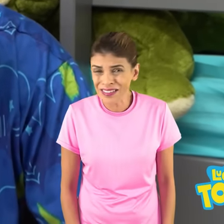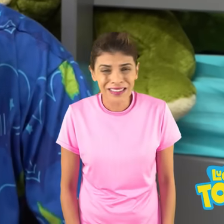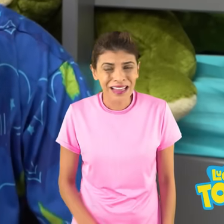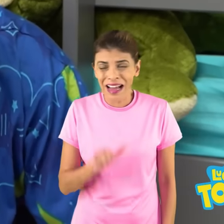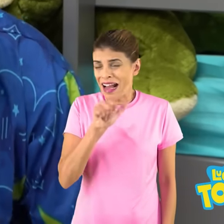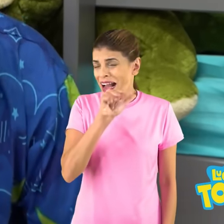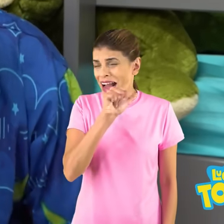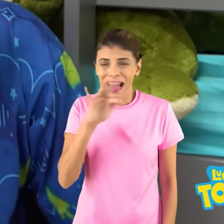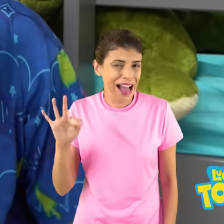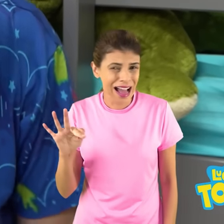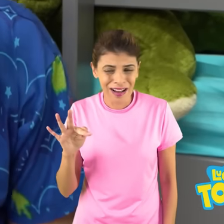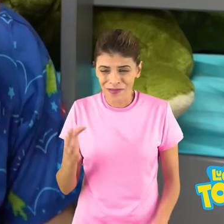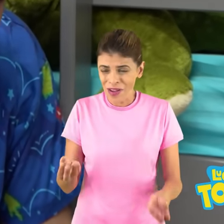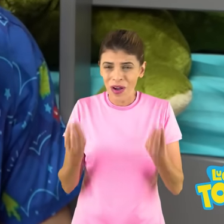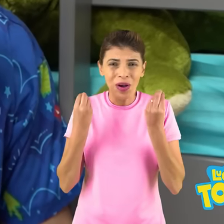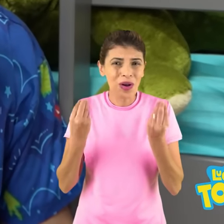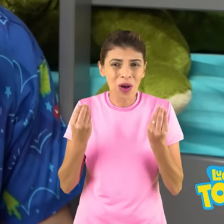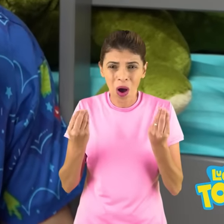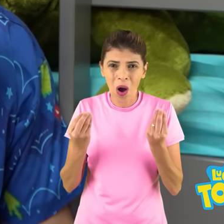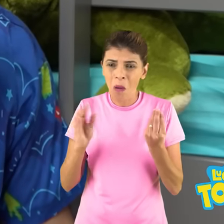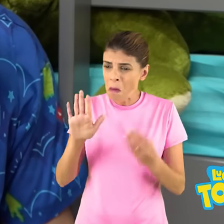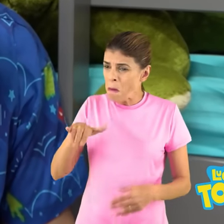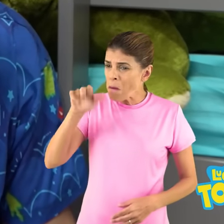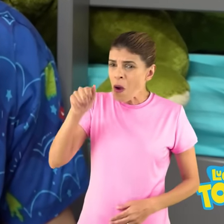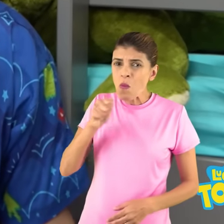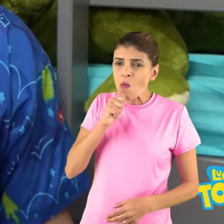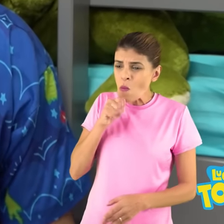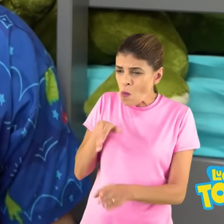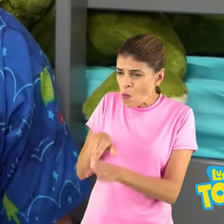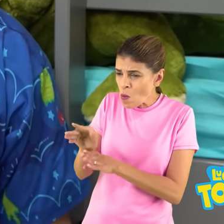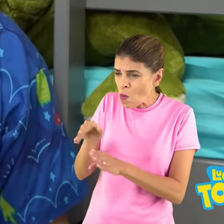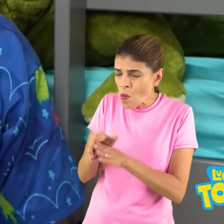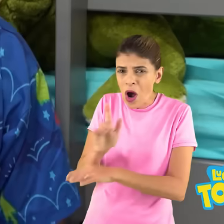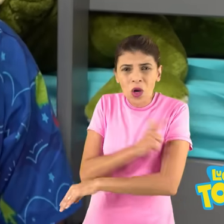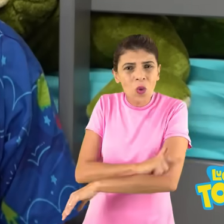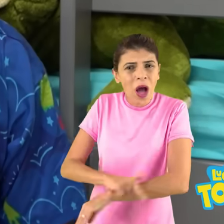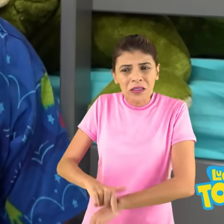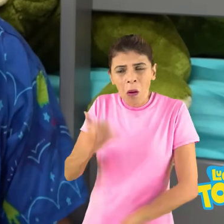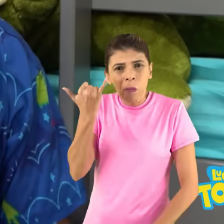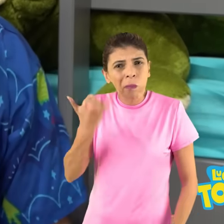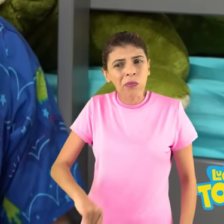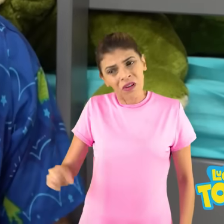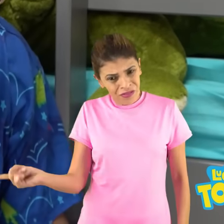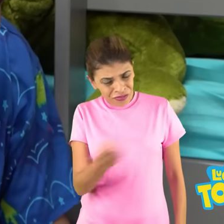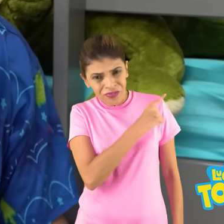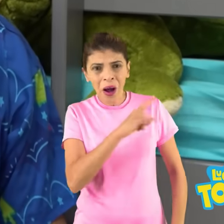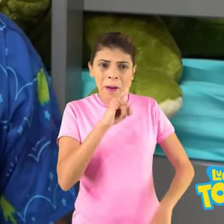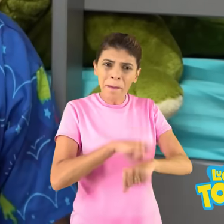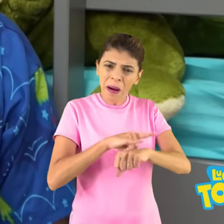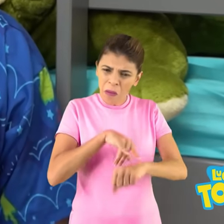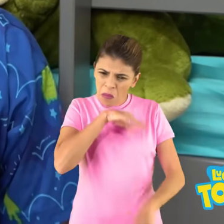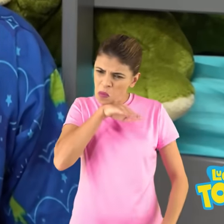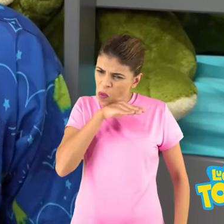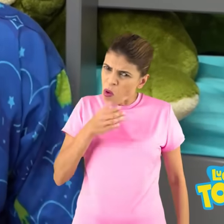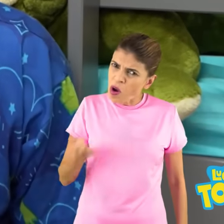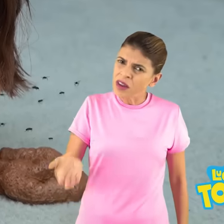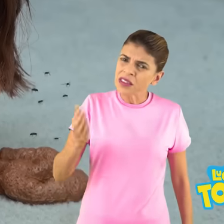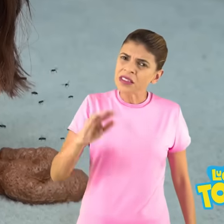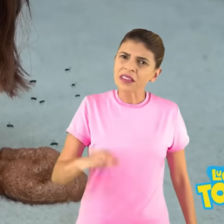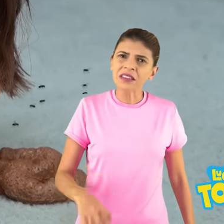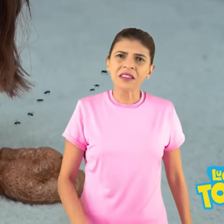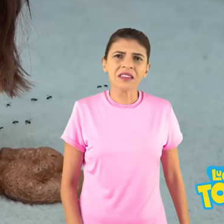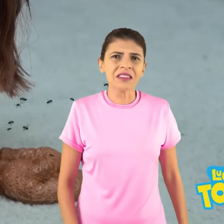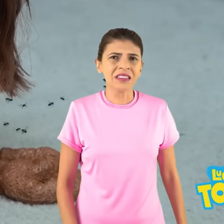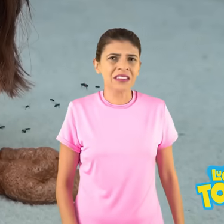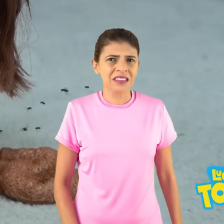Aff, boneca da Gi! Sua mãe não te deu educação, não? Vai no banheiro, porquinha!